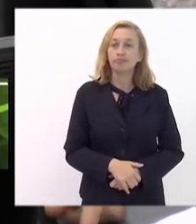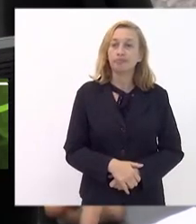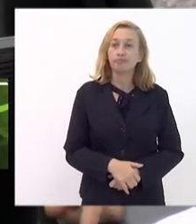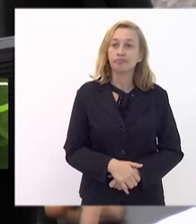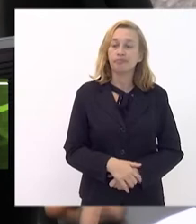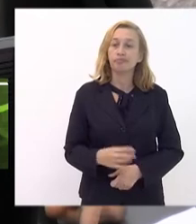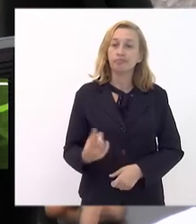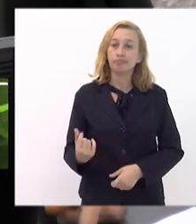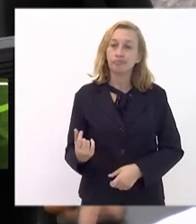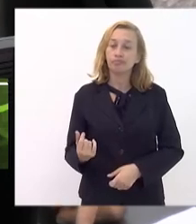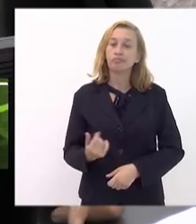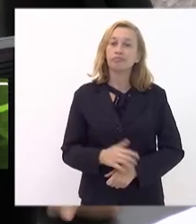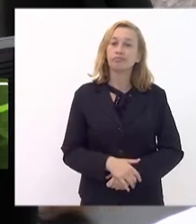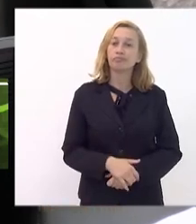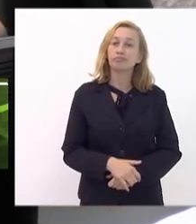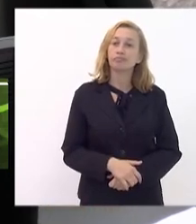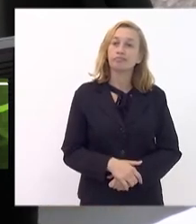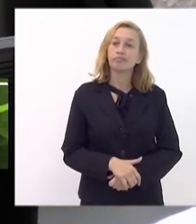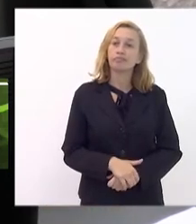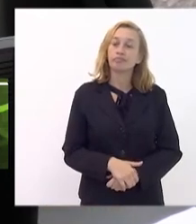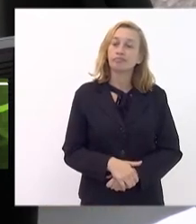do valor empenhado.